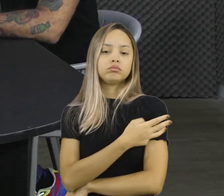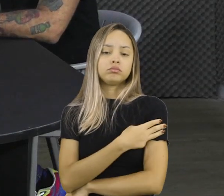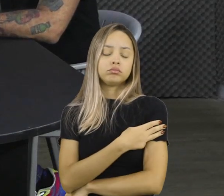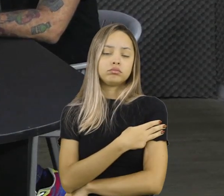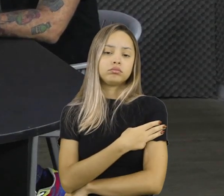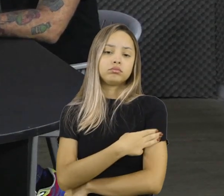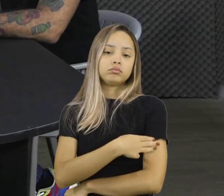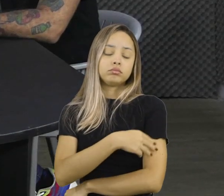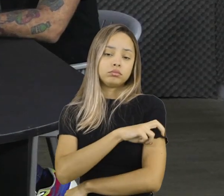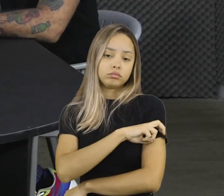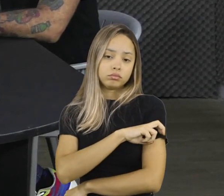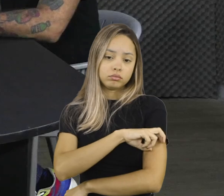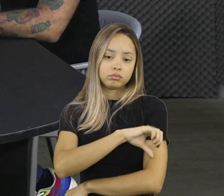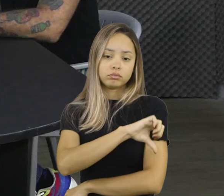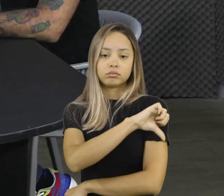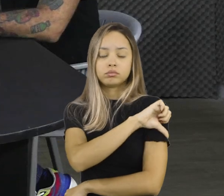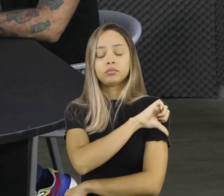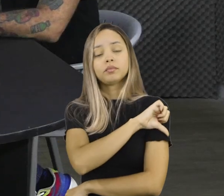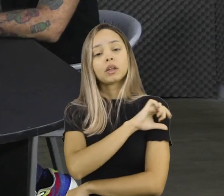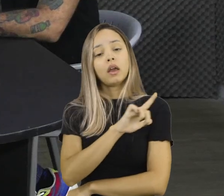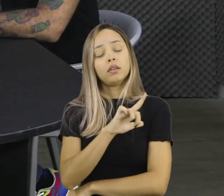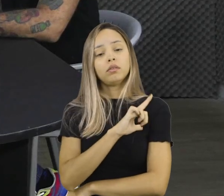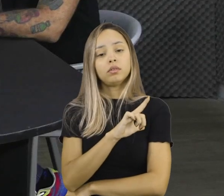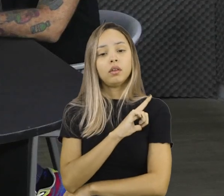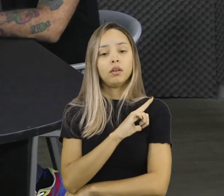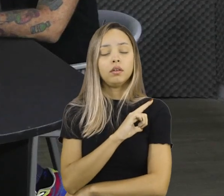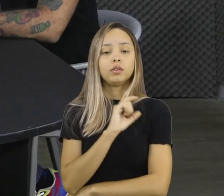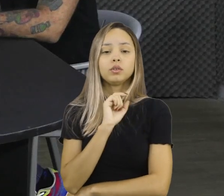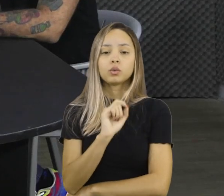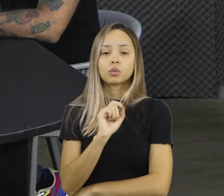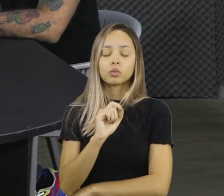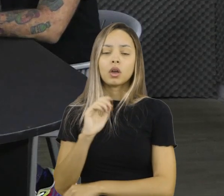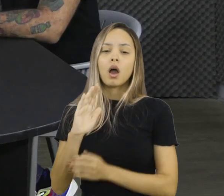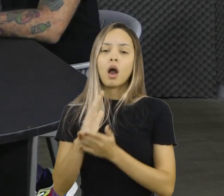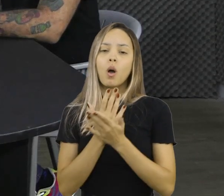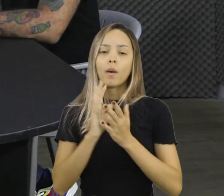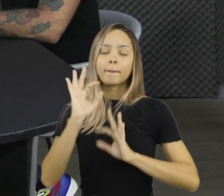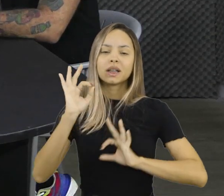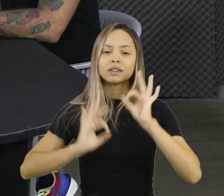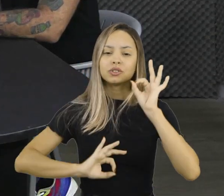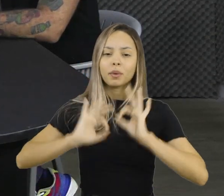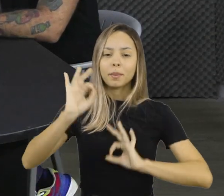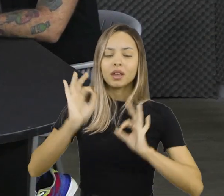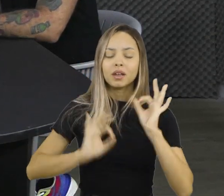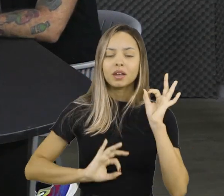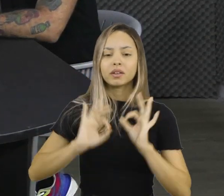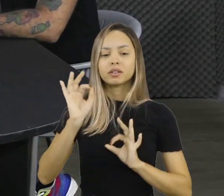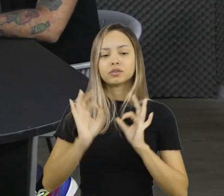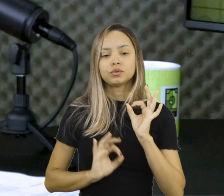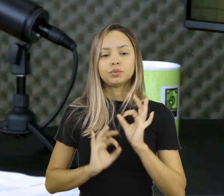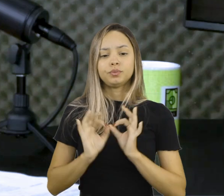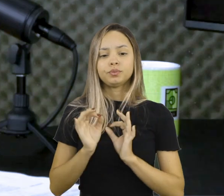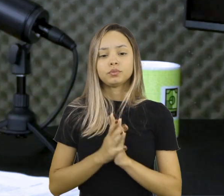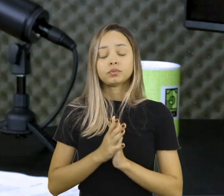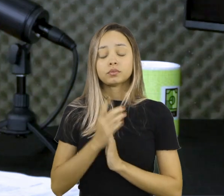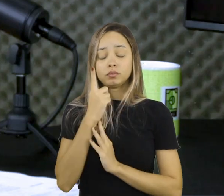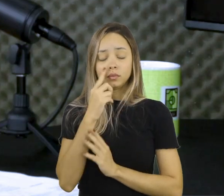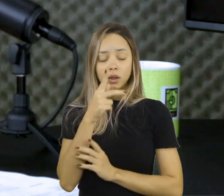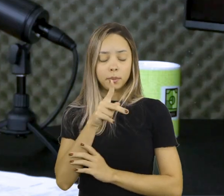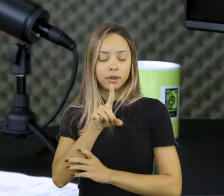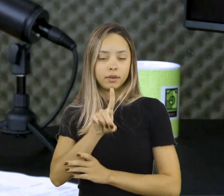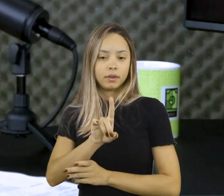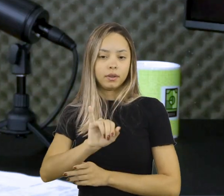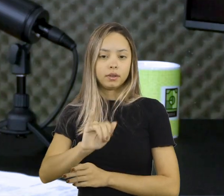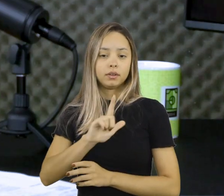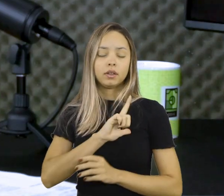algum alguma alguma espécie de de de planejamento isso o que que acontece com o PDI o PDI ele fica